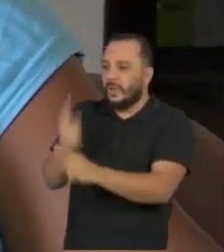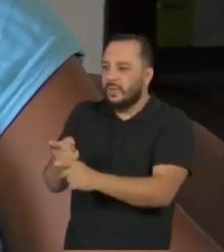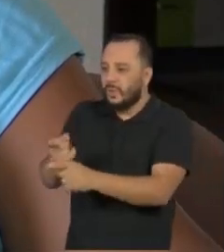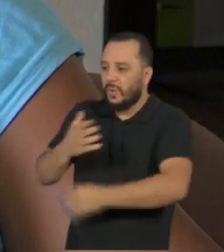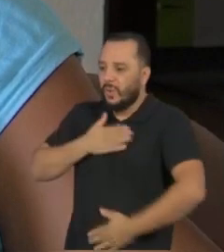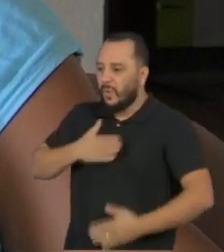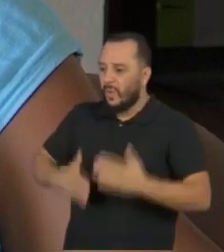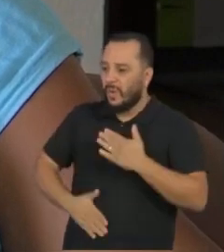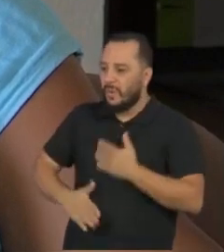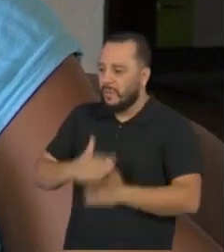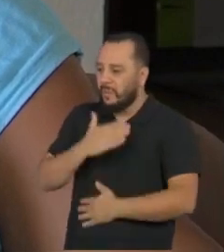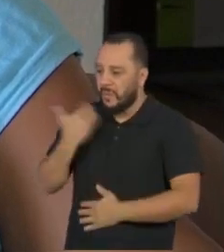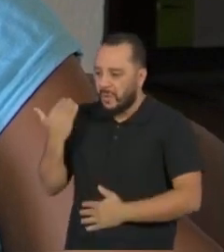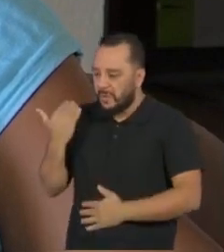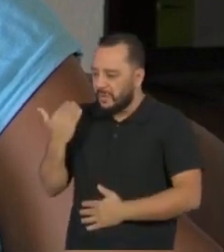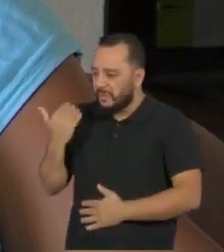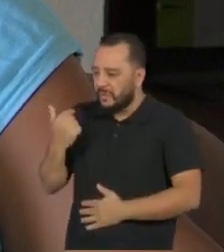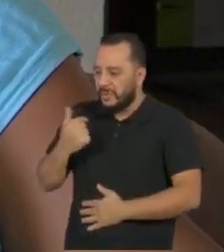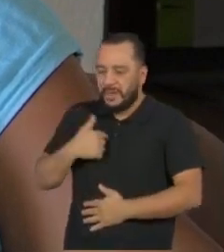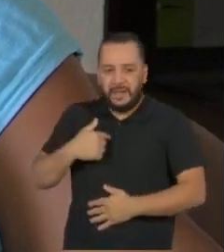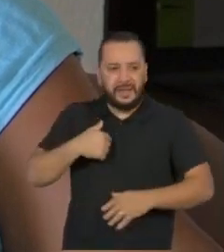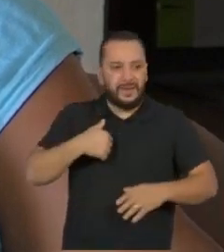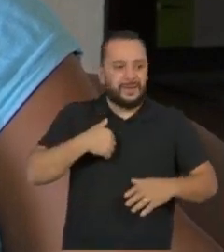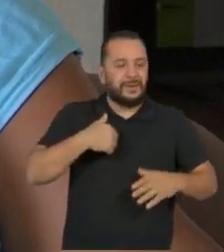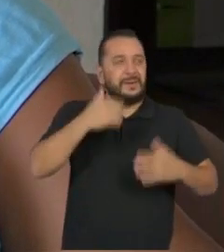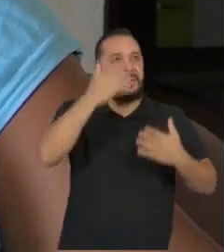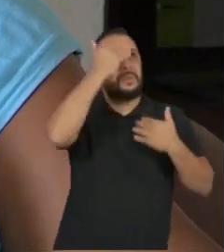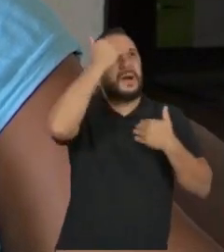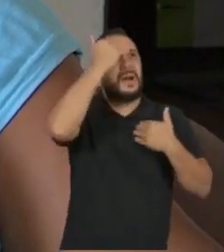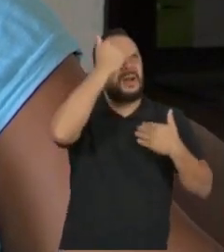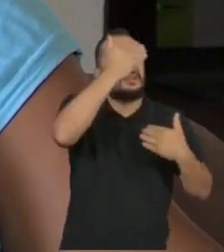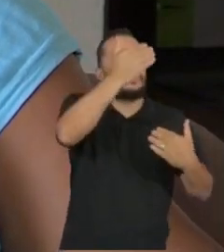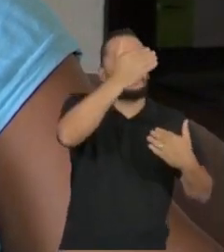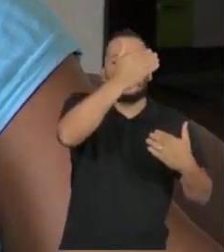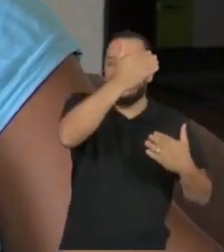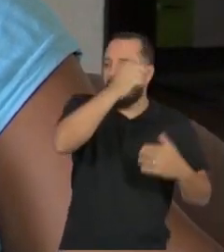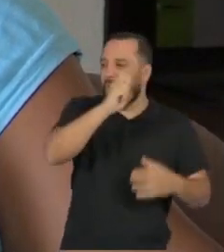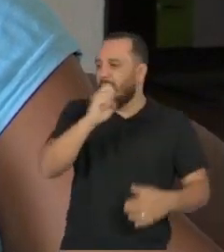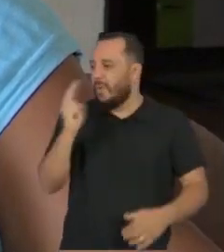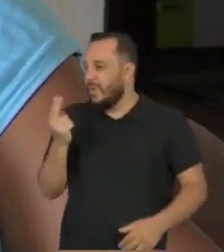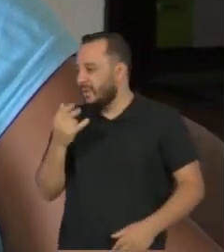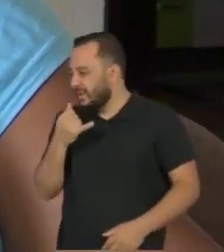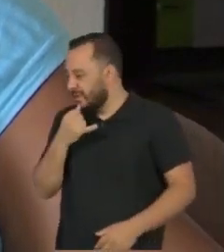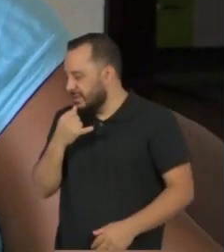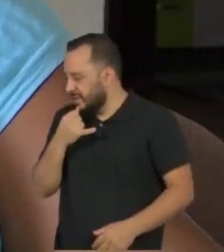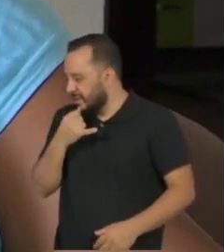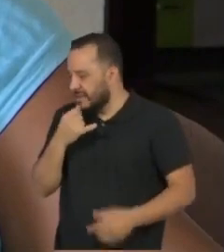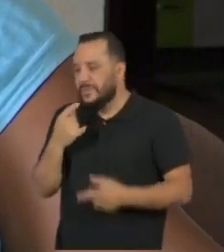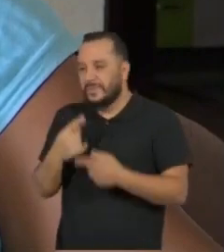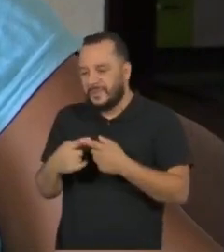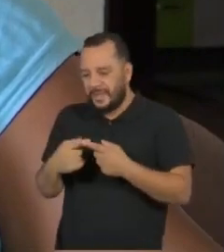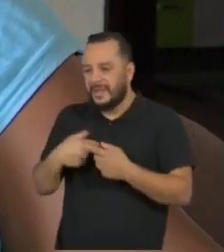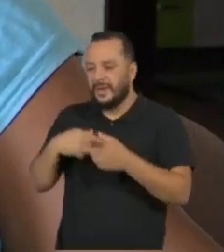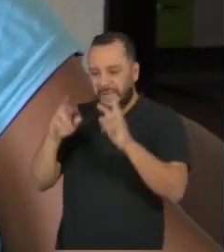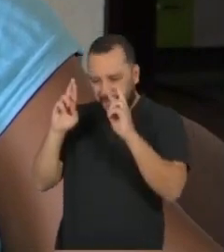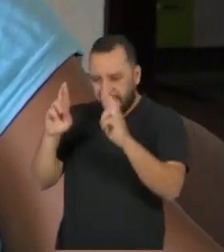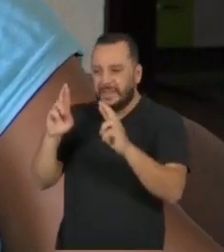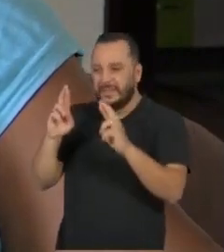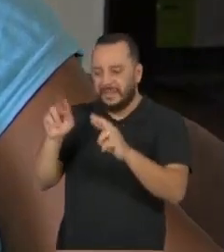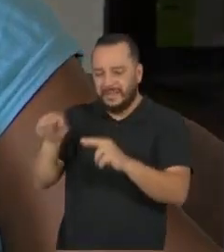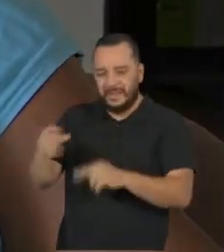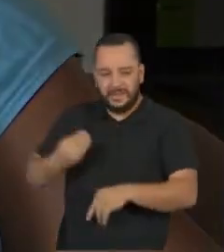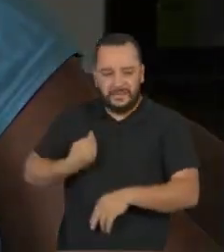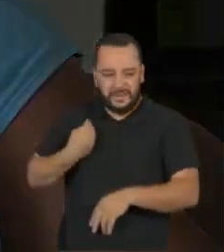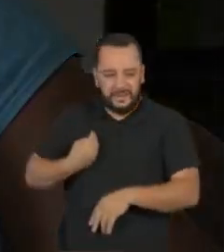foi de agradecimento ou de tristeza, porque a esperança é